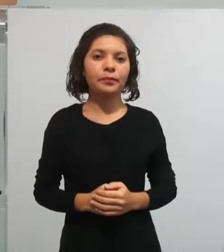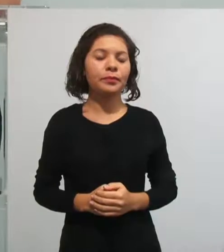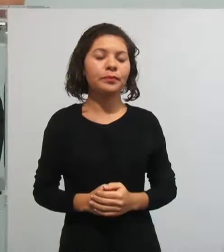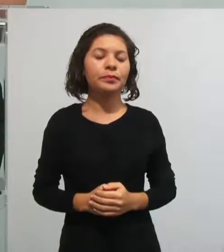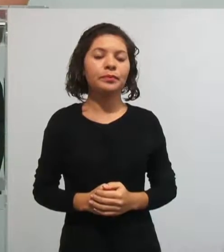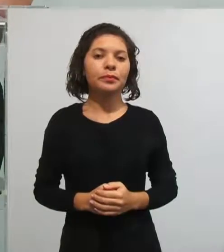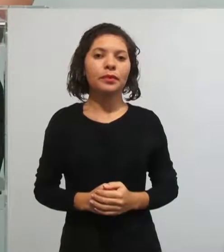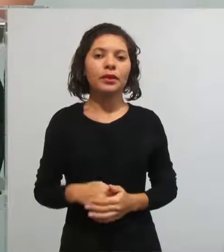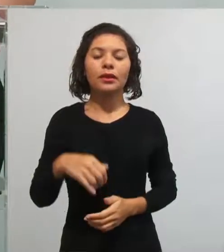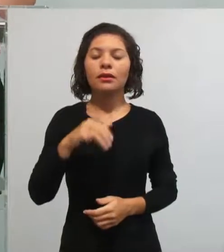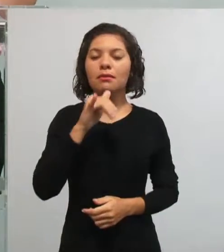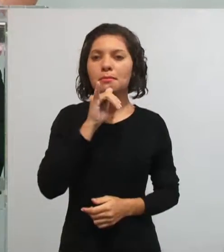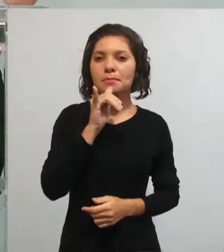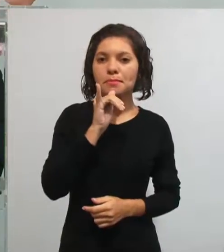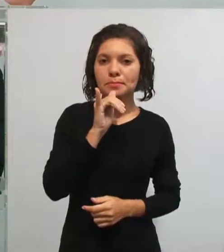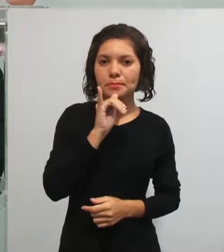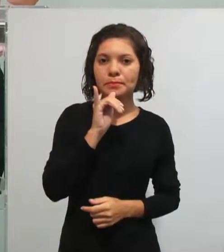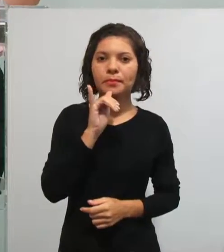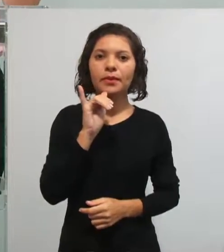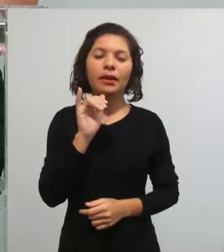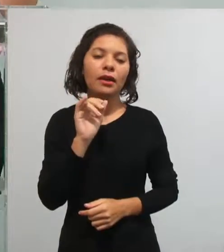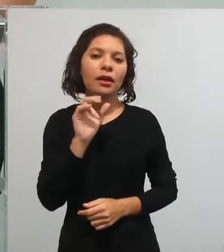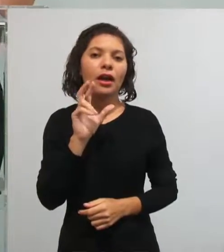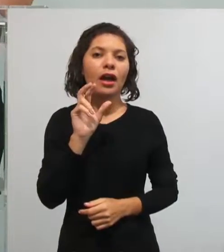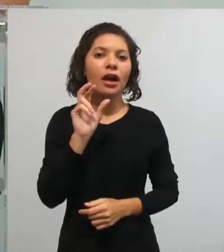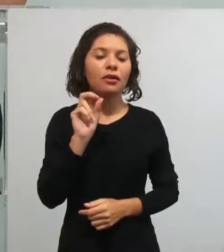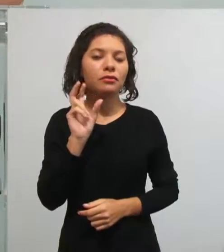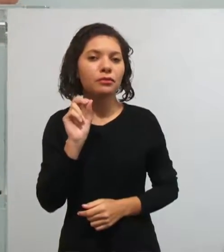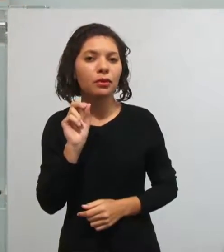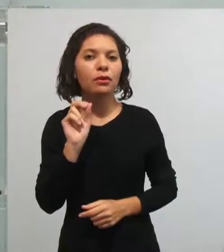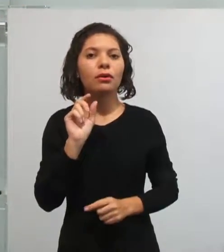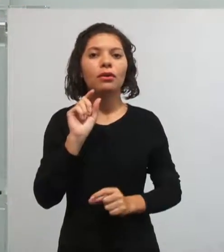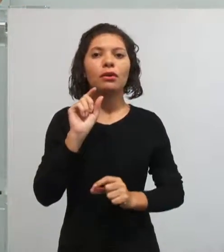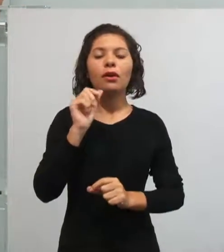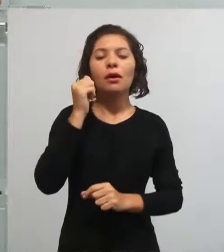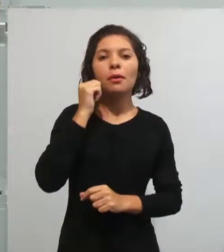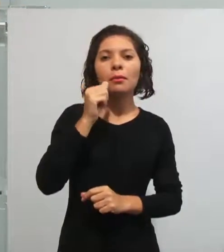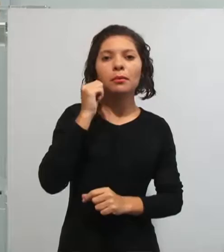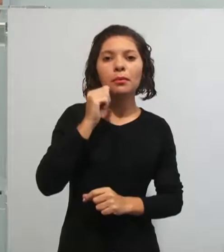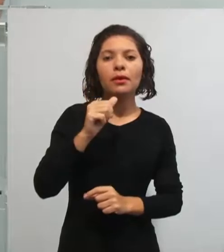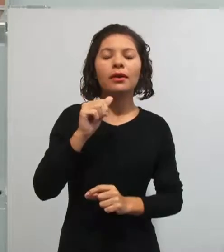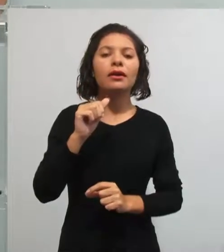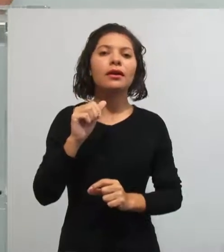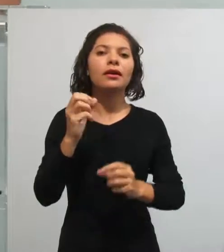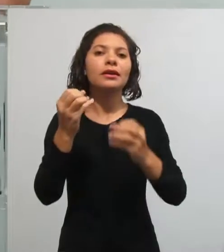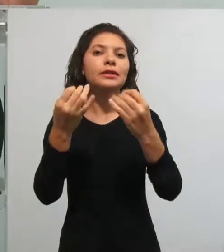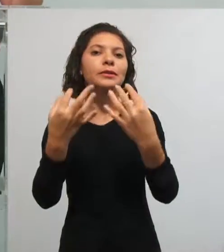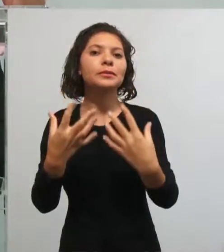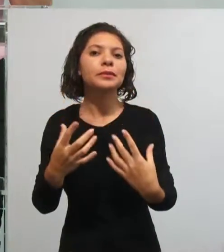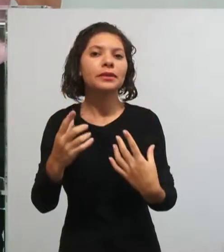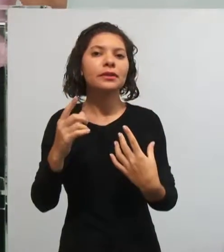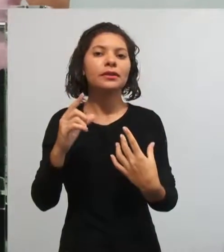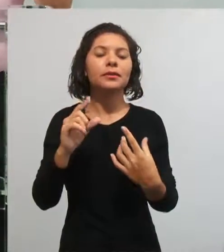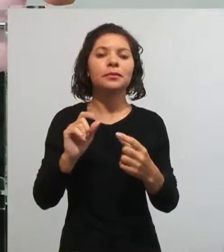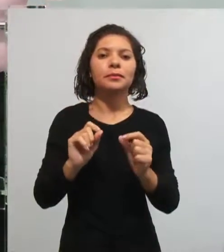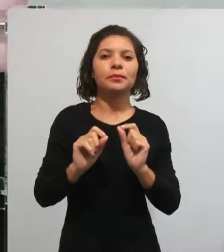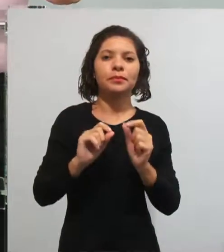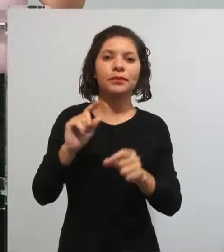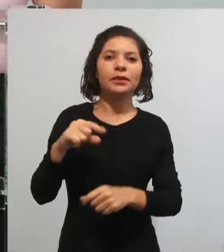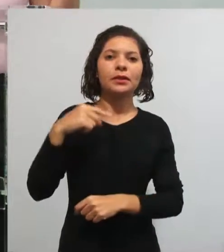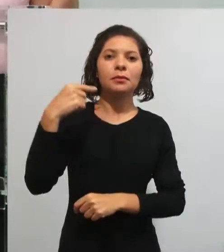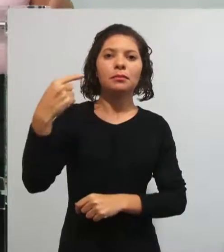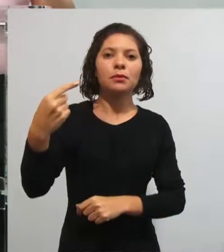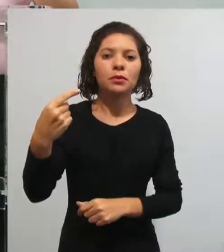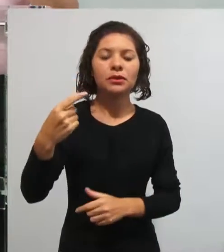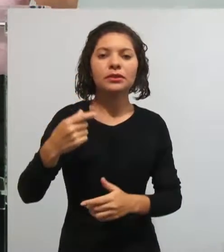digamos que a avó diga, ou sei lá, o lenhador diga lá não, que na próxima vez vai denunciar a